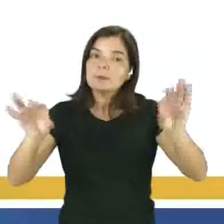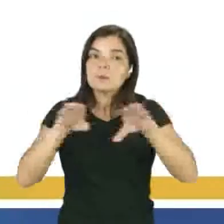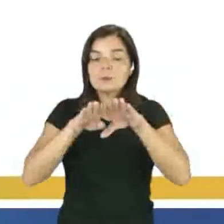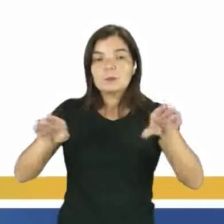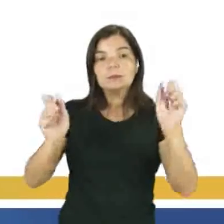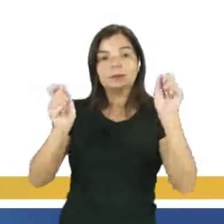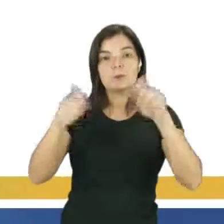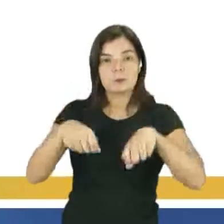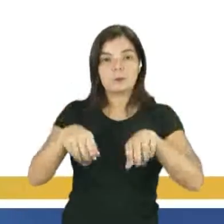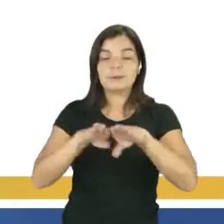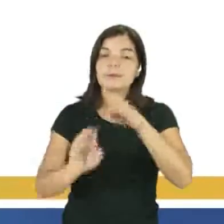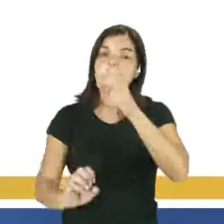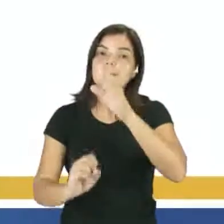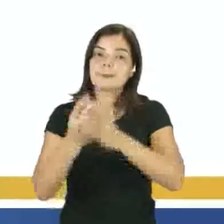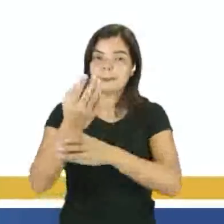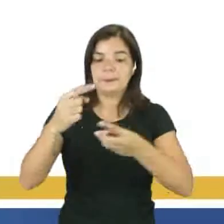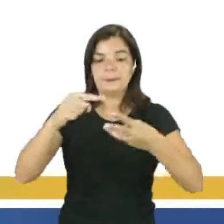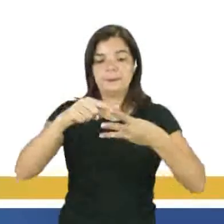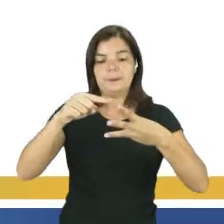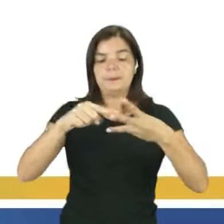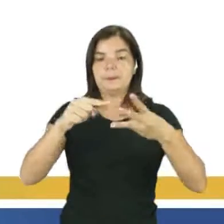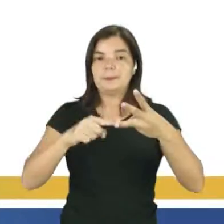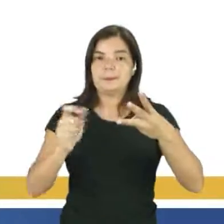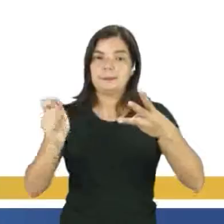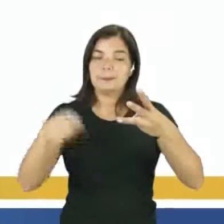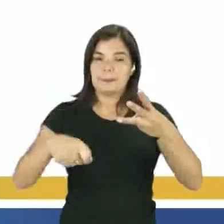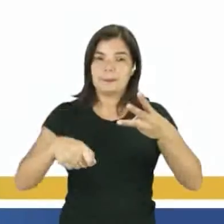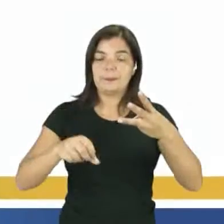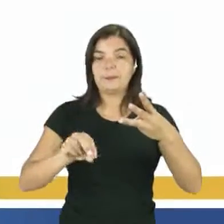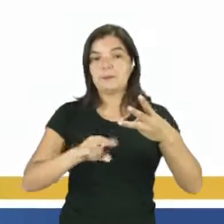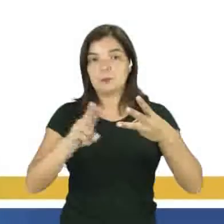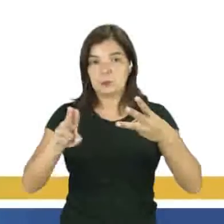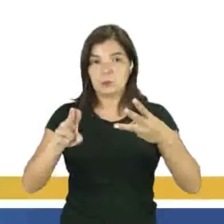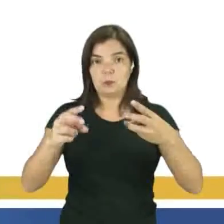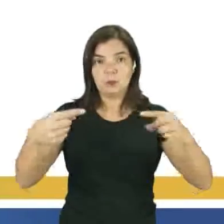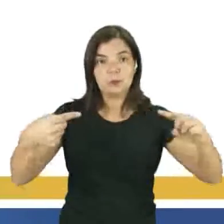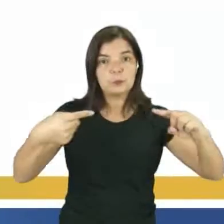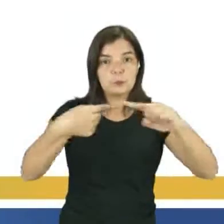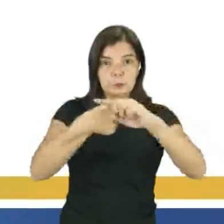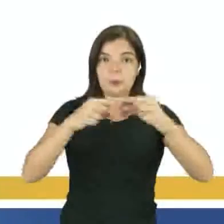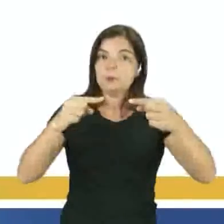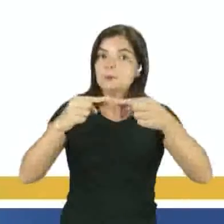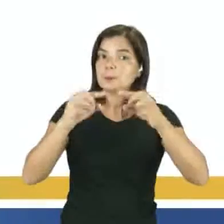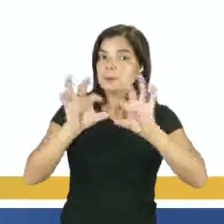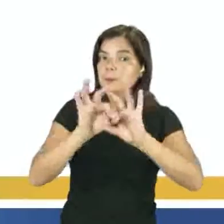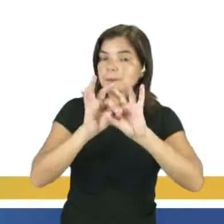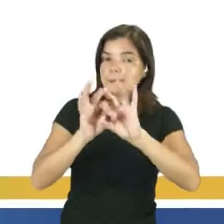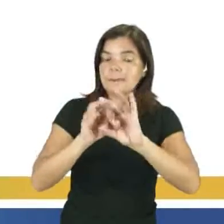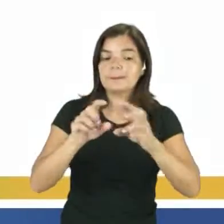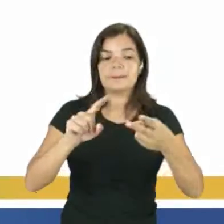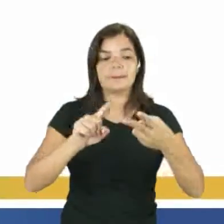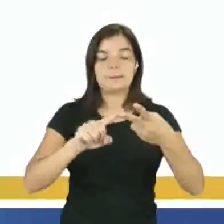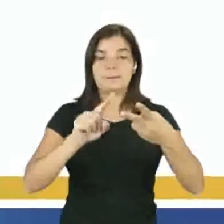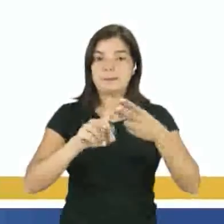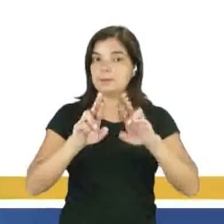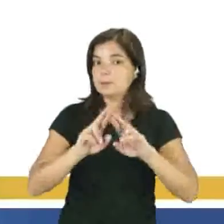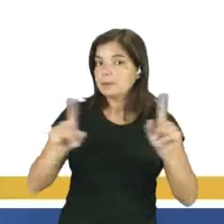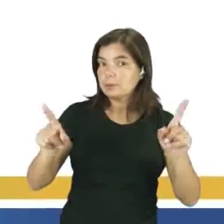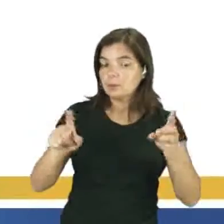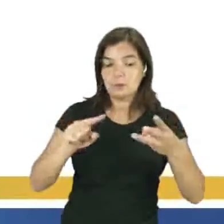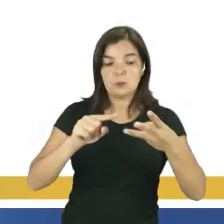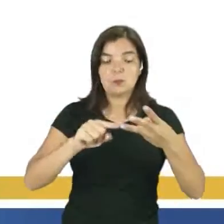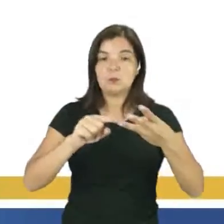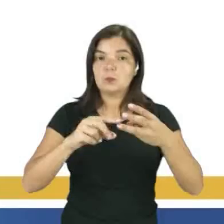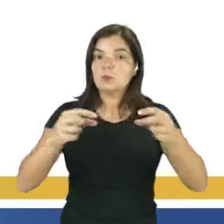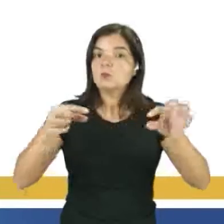só pode acontecer essas três possibilidades. Ou elas vão se cruzar em um único ponto, ou elas vão ser coincidentes, ou elas não vão se